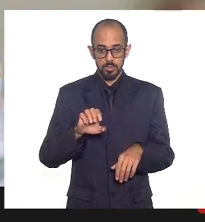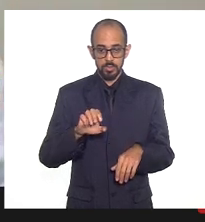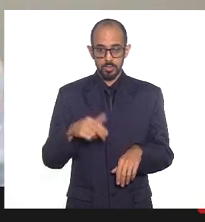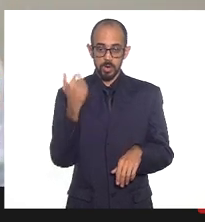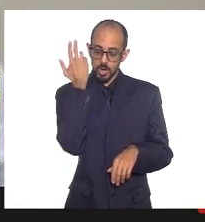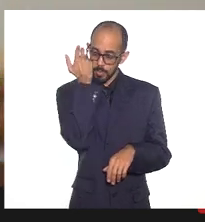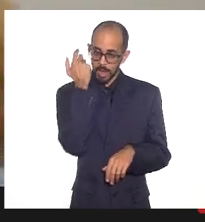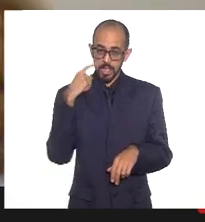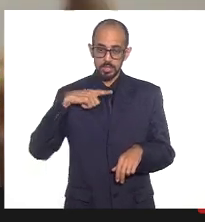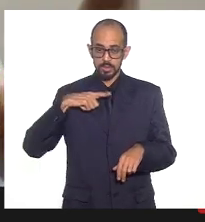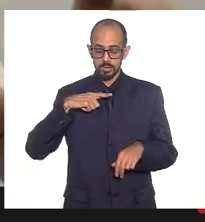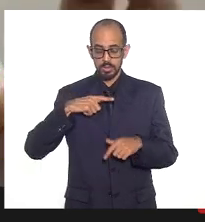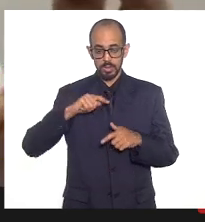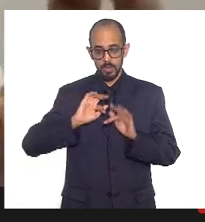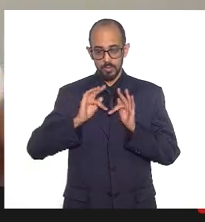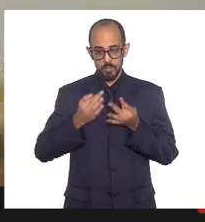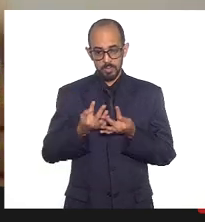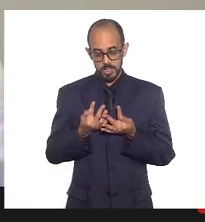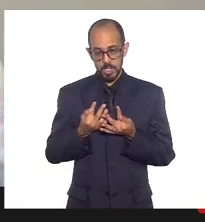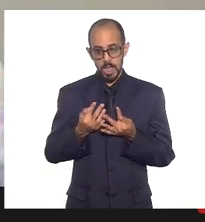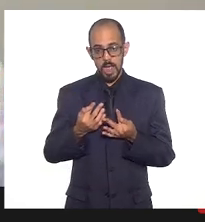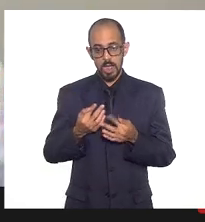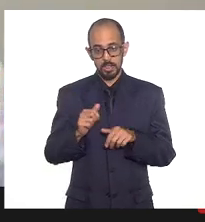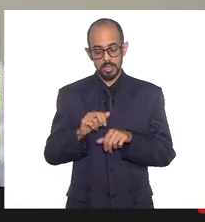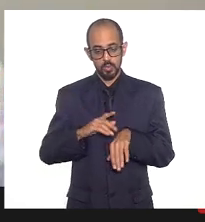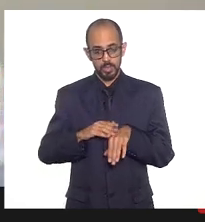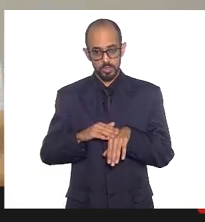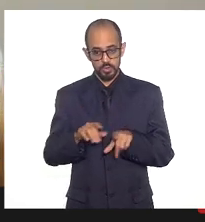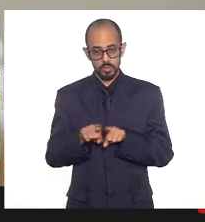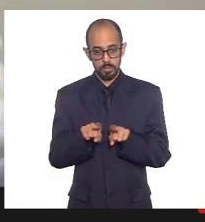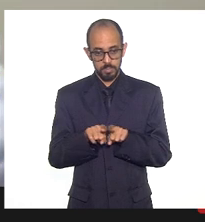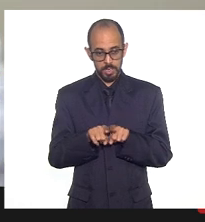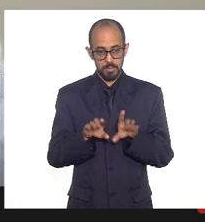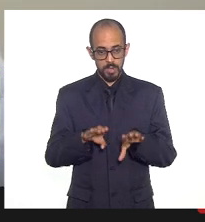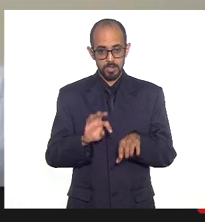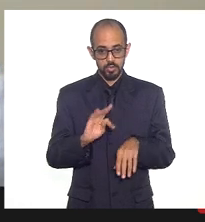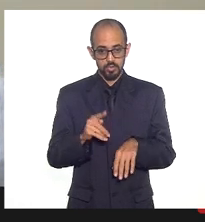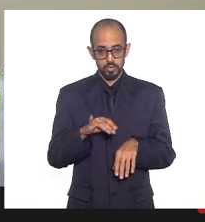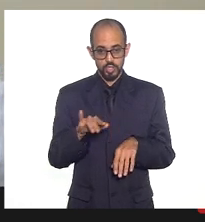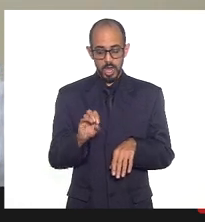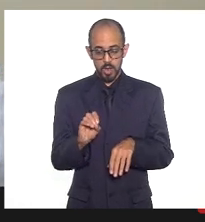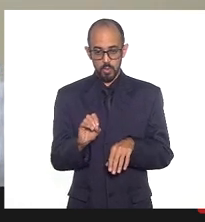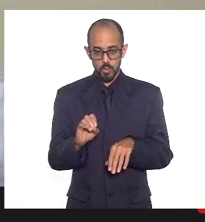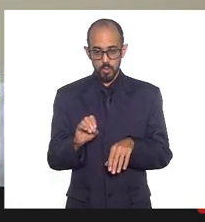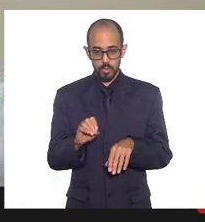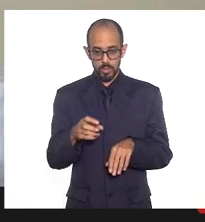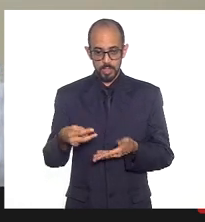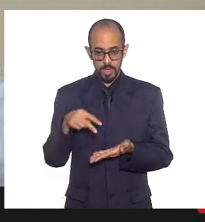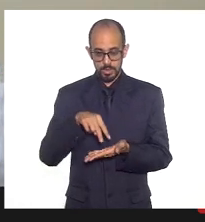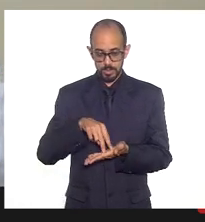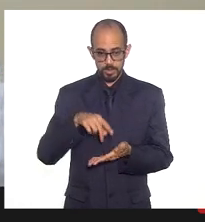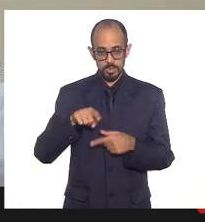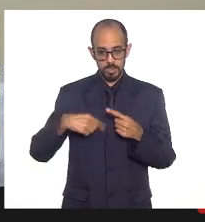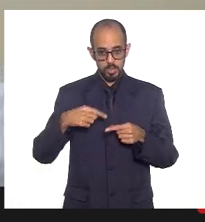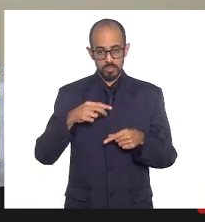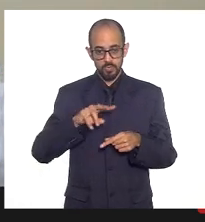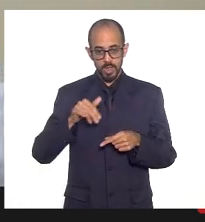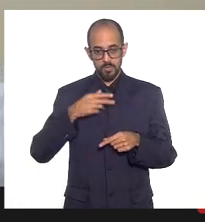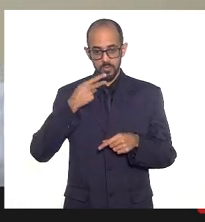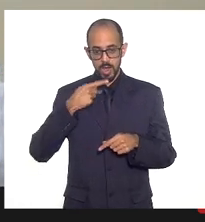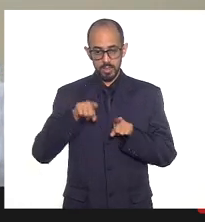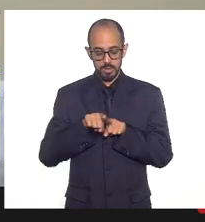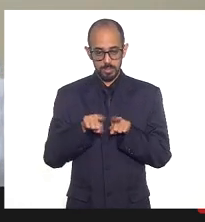na família, não é ele, e não está conosco hoje à noite, mas o Thiago Prata, seu assessor, vai intervir em seguida. Então,